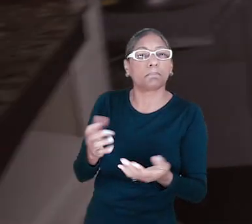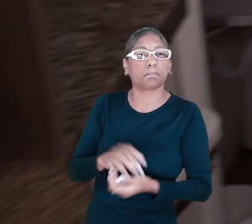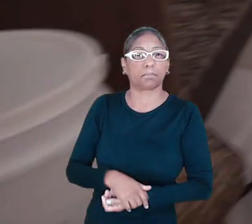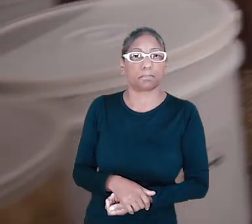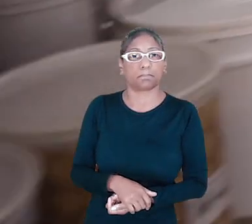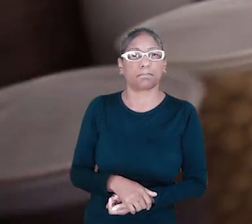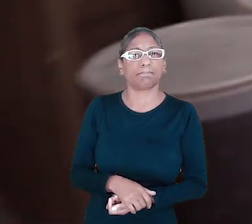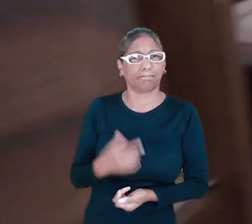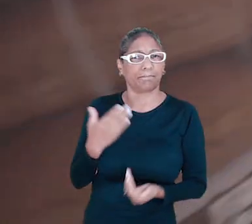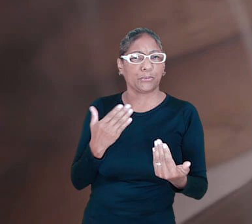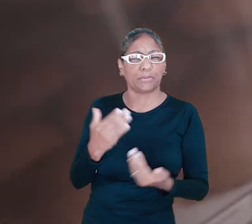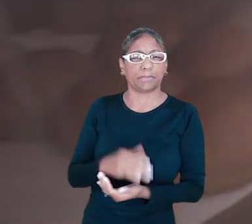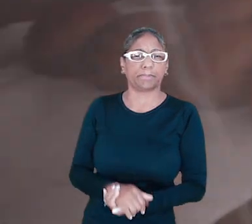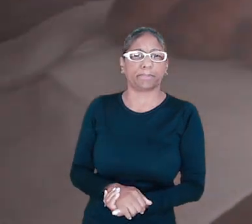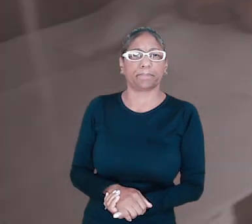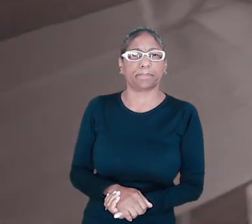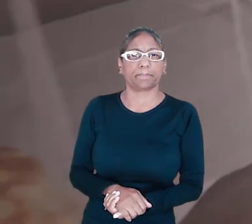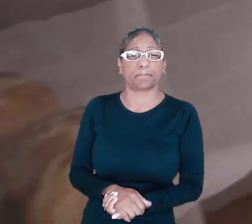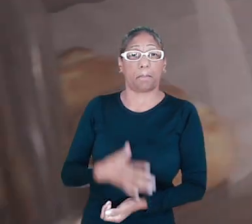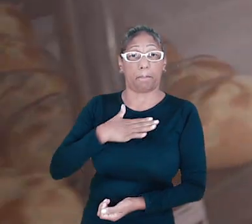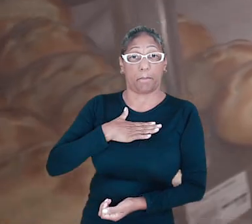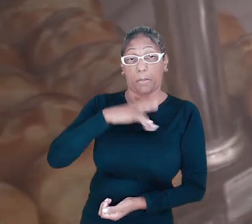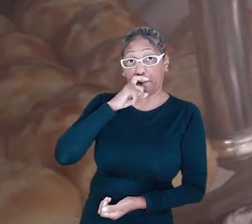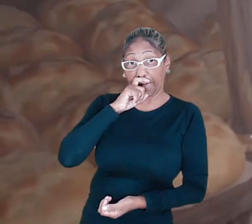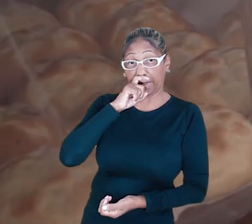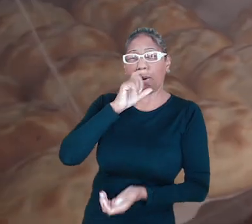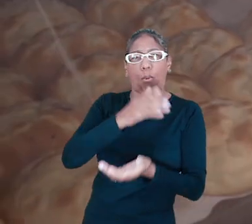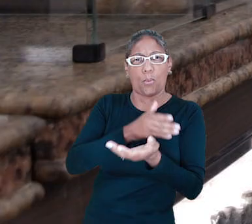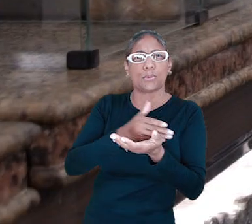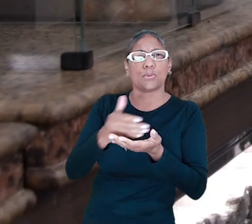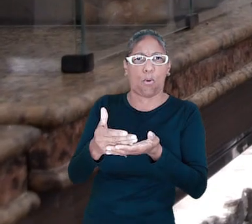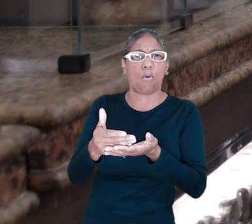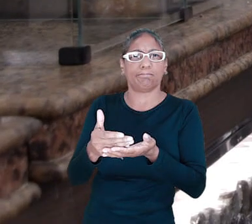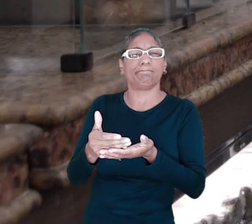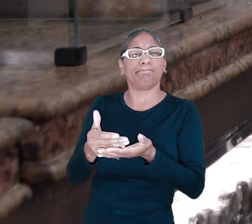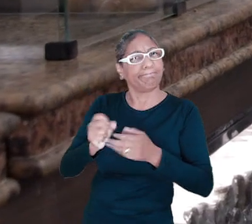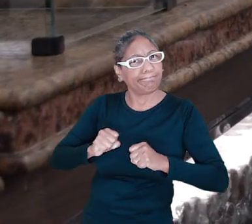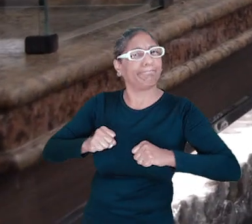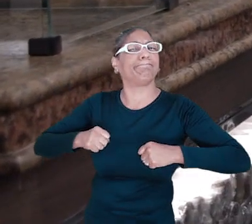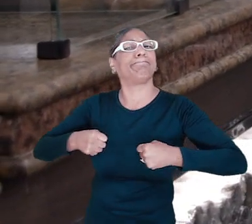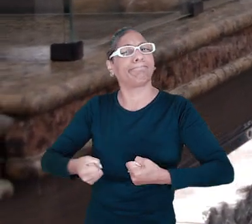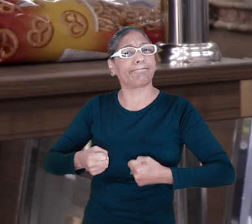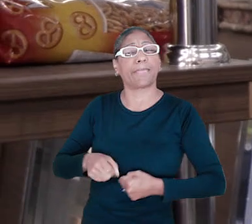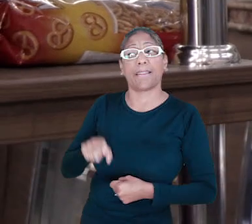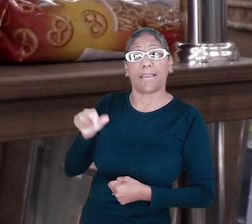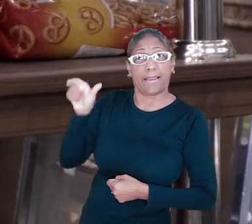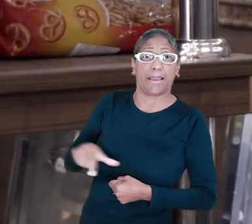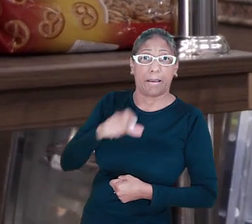de proteção carregando bandeja com esfirras. O meu pai que começou essa empreitada,